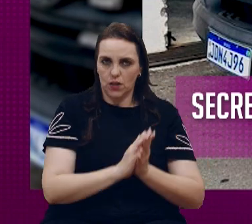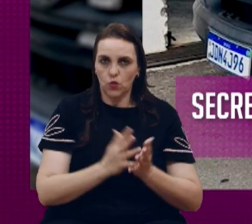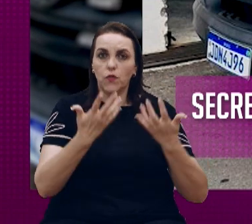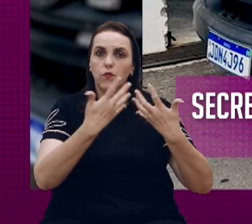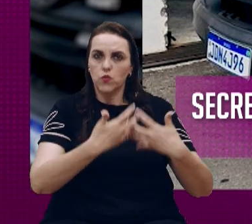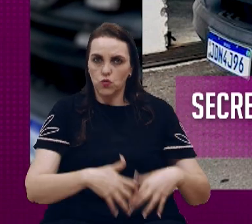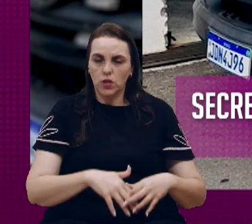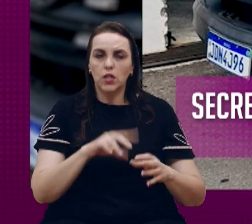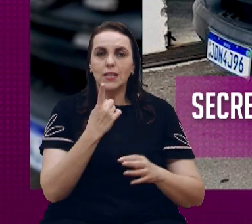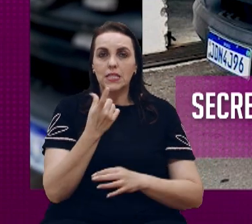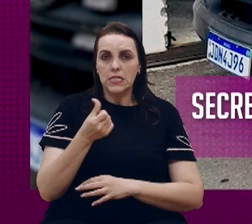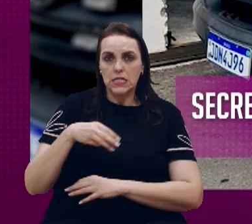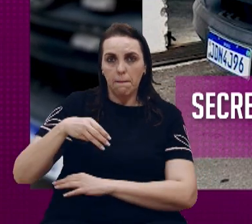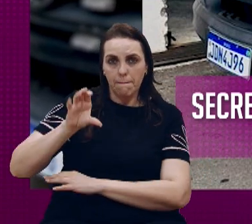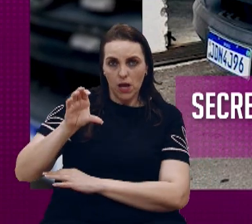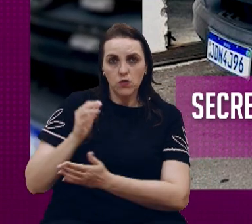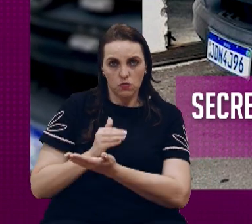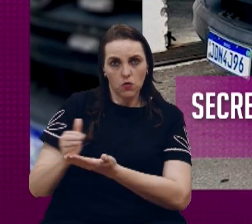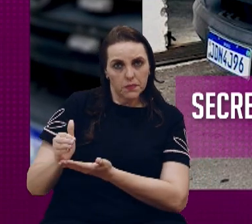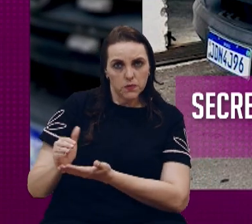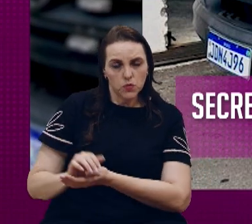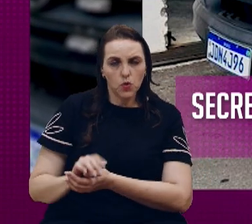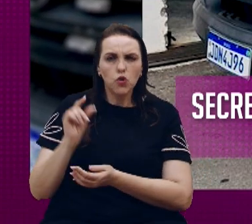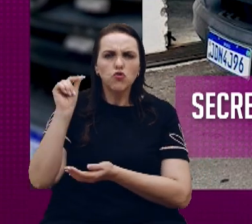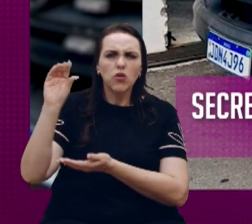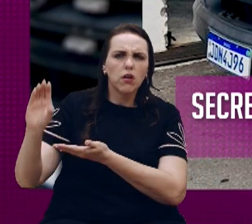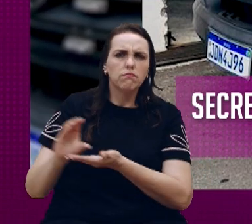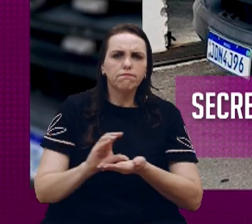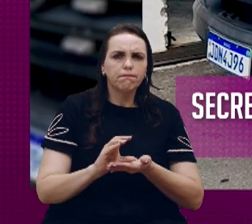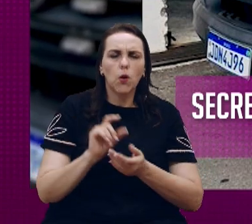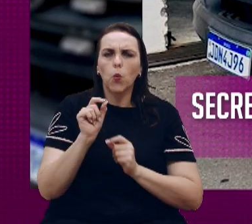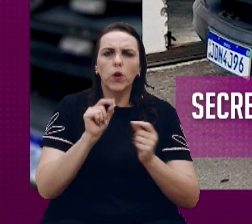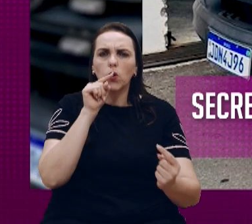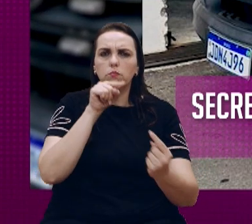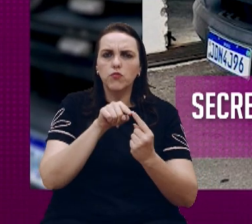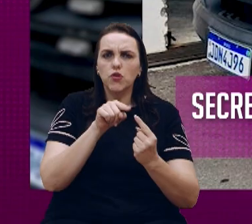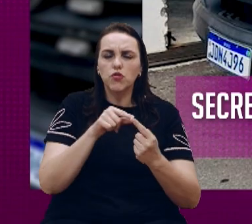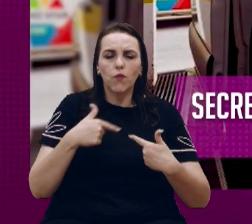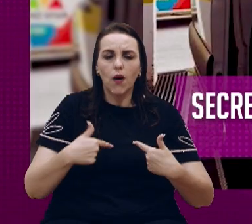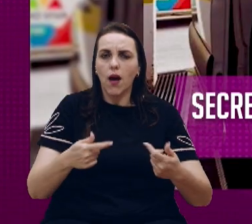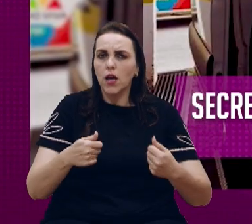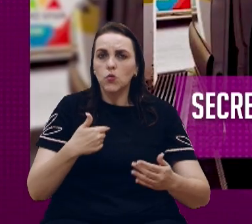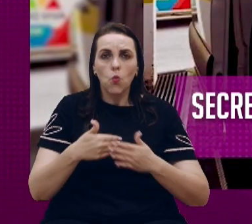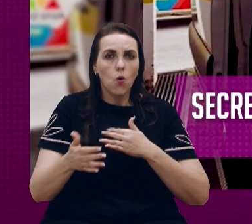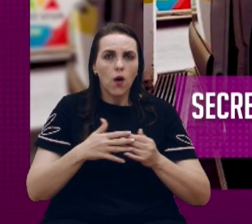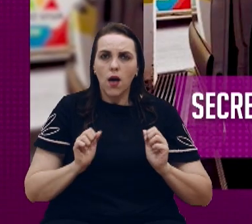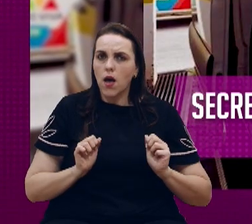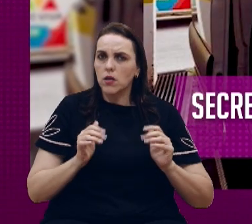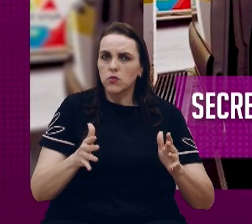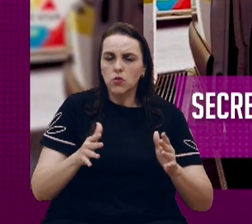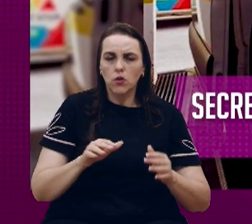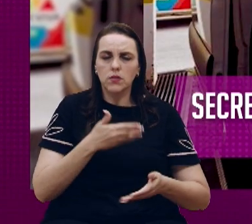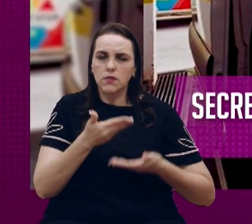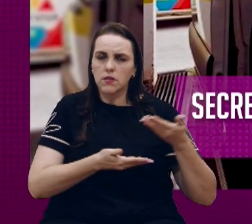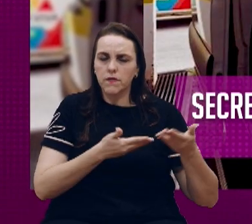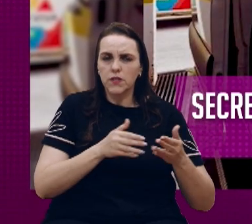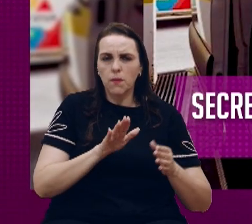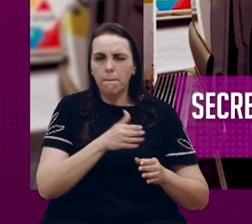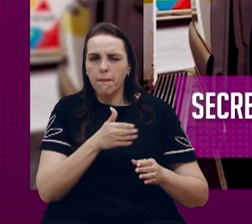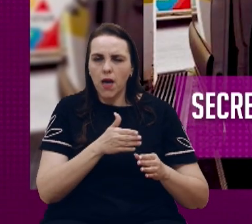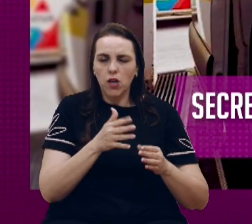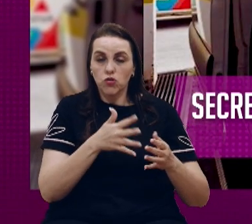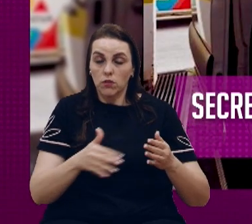desde 16 de março. O recurso tem como finalidade o custeio de quaisquer ações e serviços de média e alta